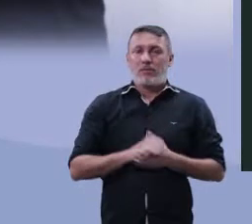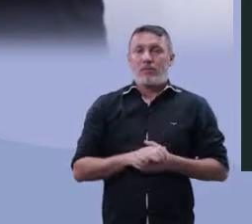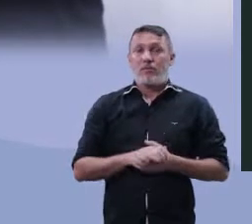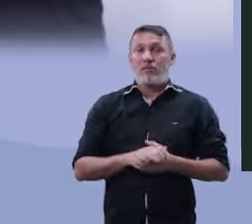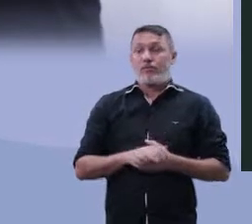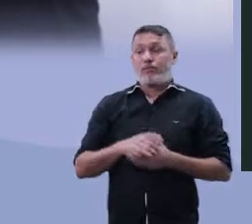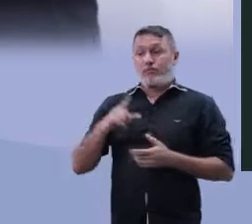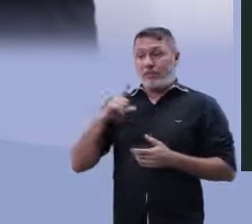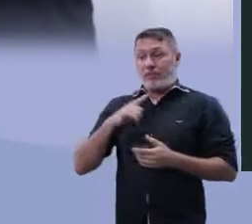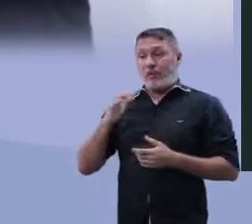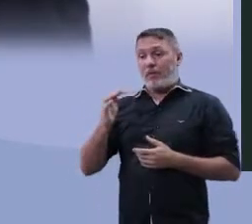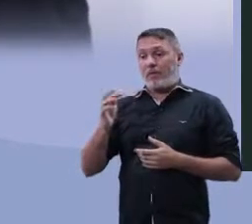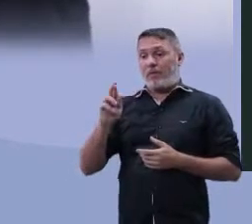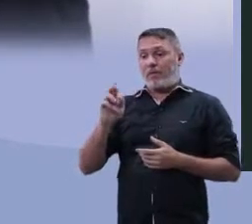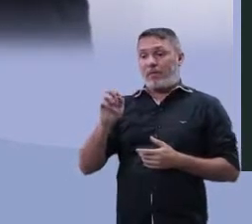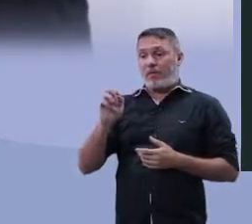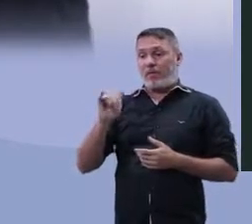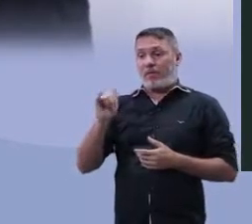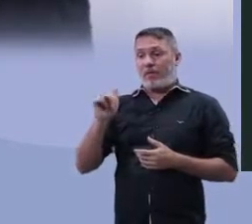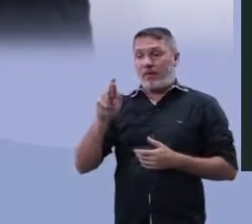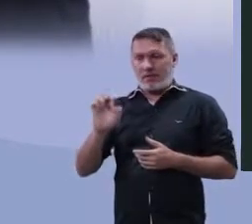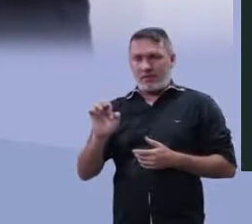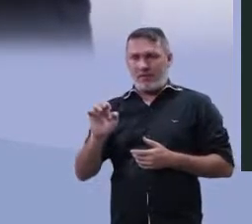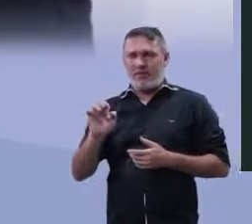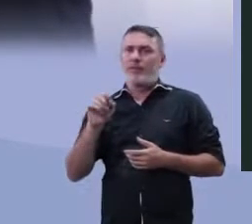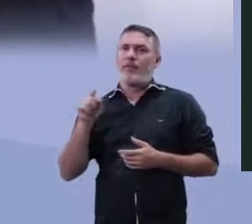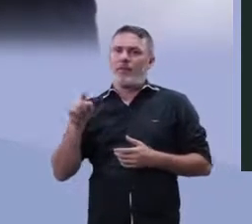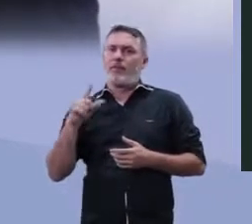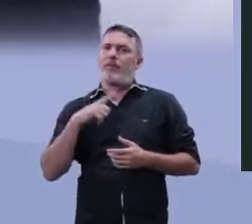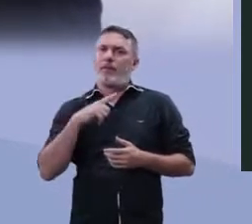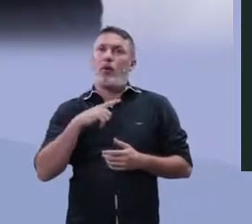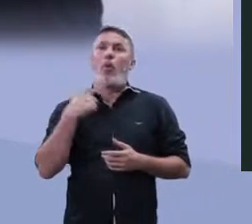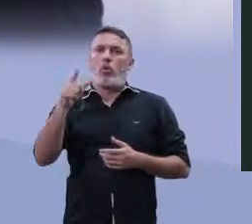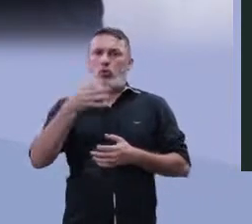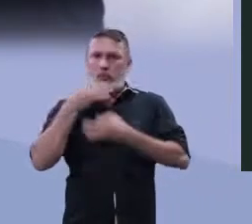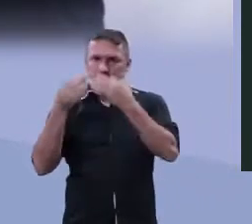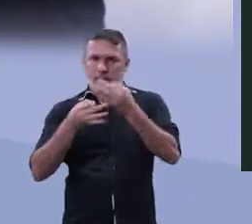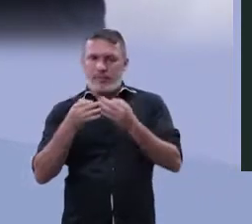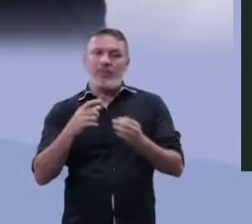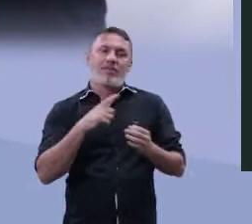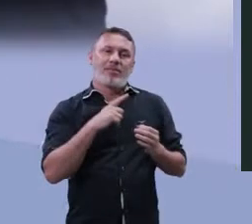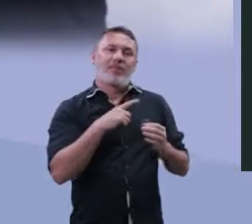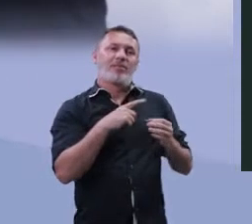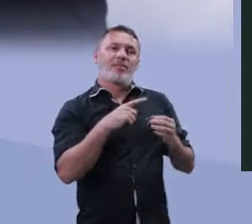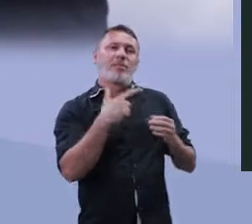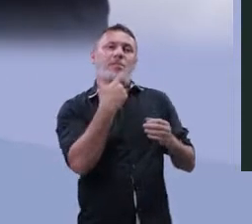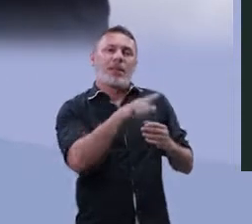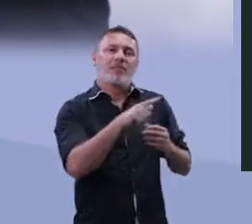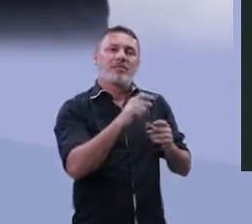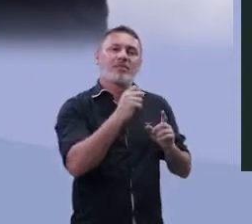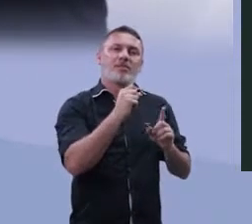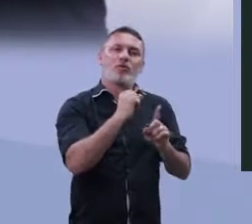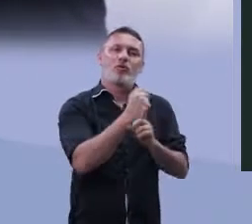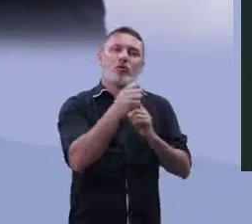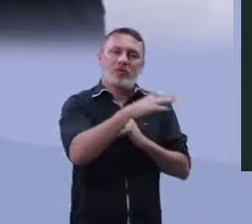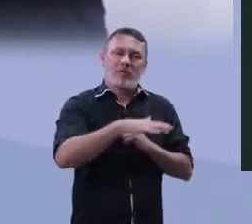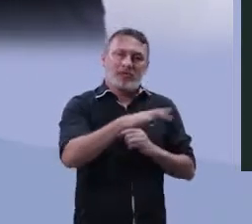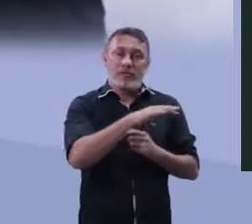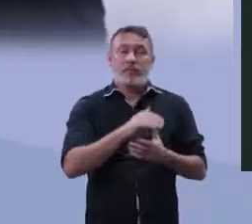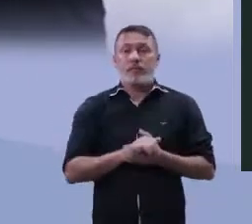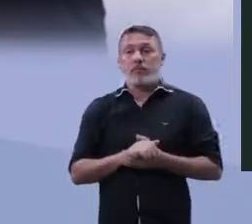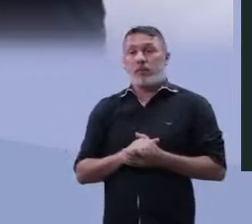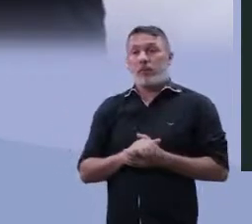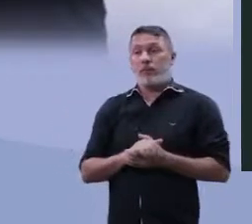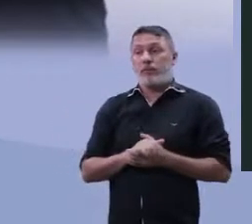na contramão dos teóricos, dos chamados sociólogos anteriores, o Viana, o Cunha e o Romero, né,